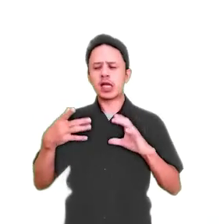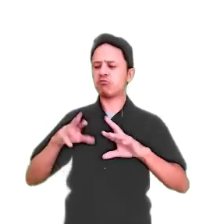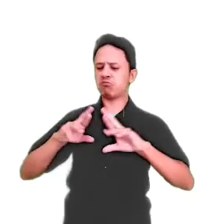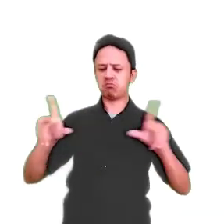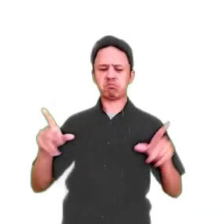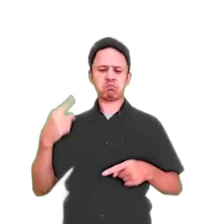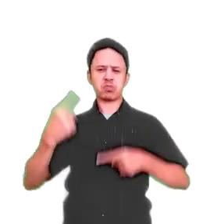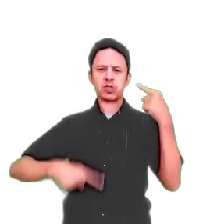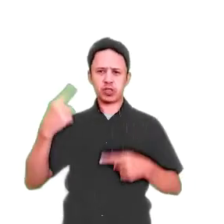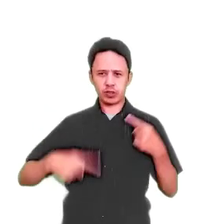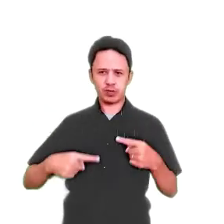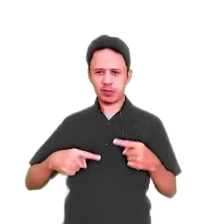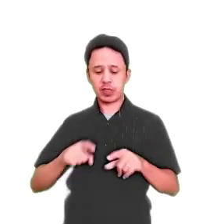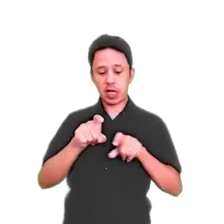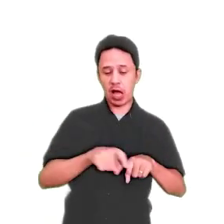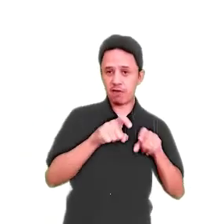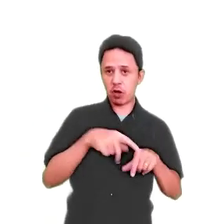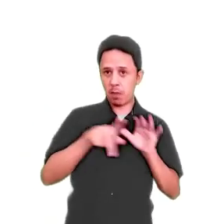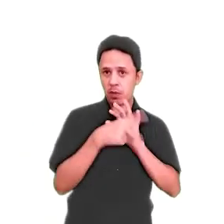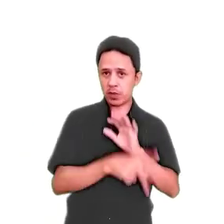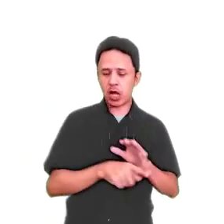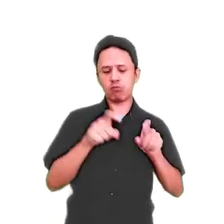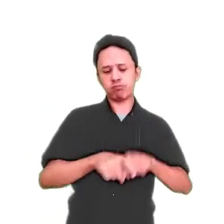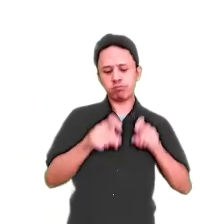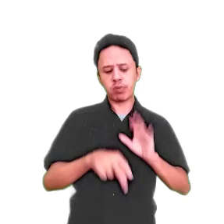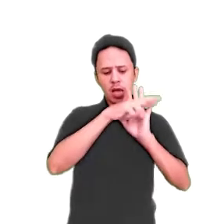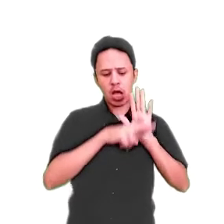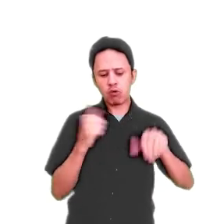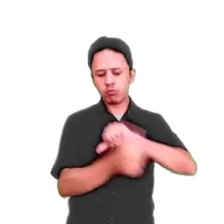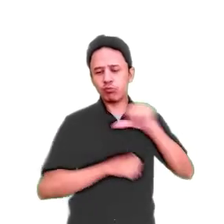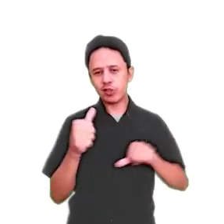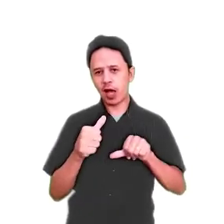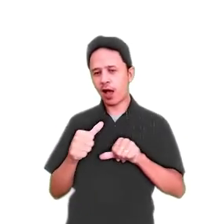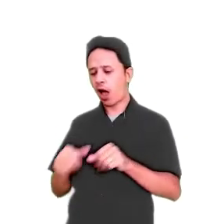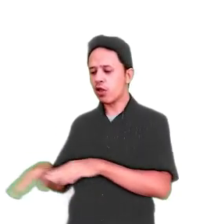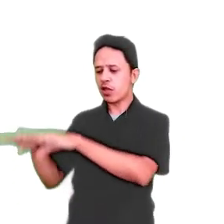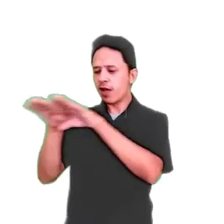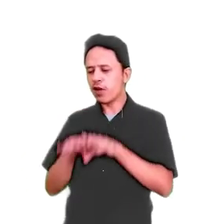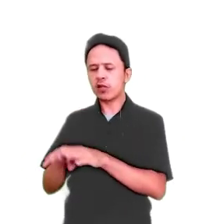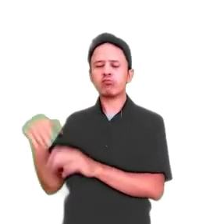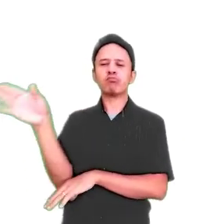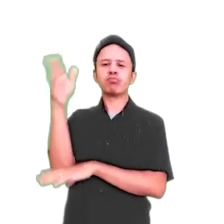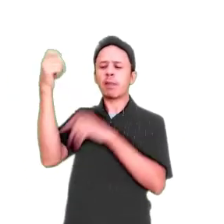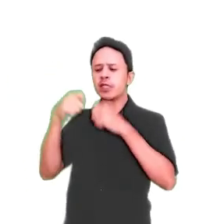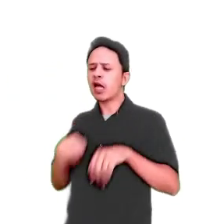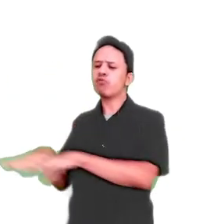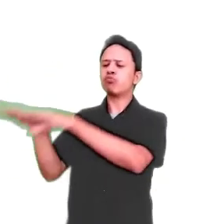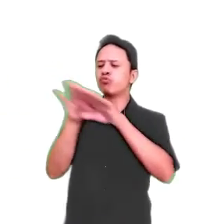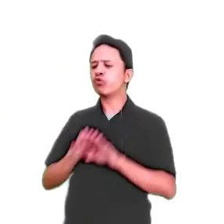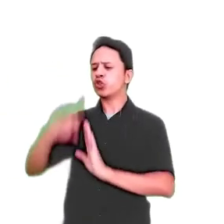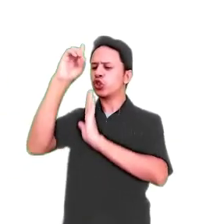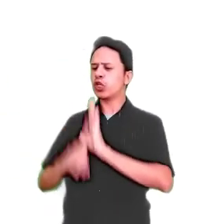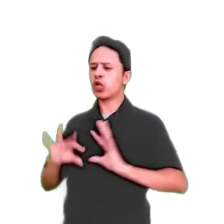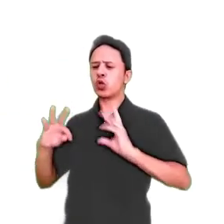radicalidade política. No caso dos diggers, os cavadores, o ideal era a reforma agrária. Já os levelers, os niveladores, levantavam a bandeira da igualdade de direitos